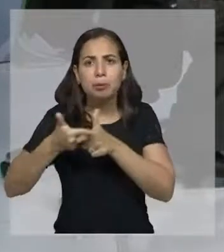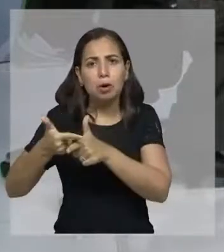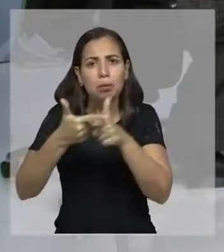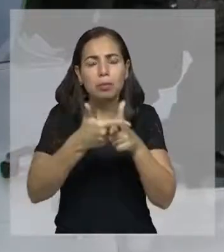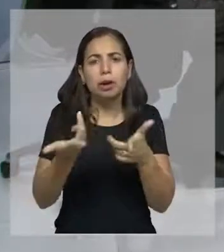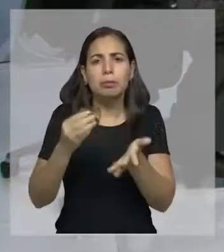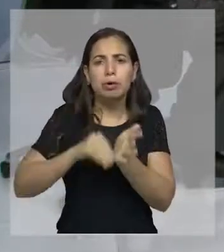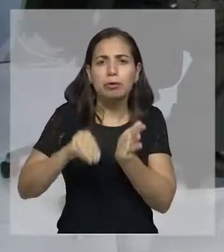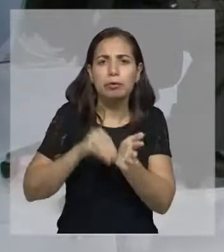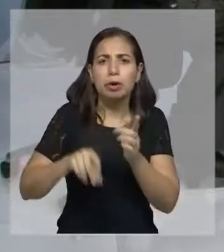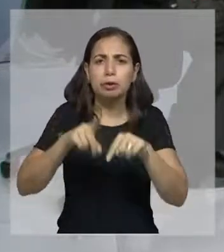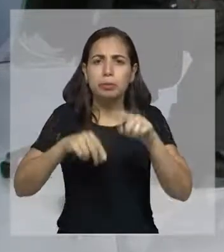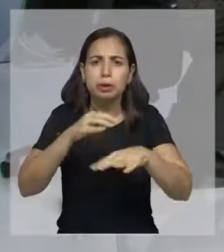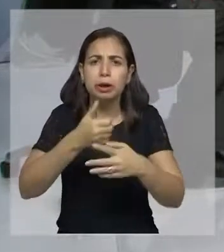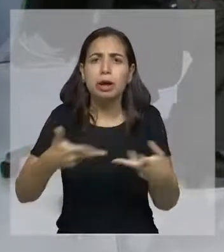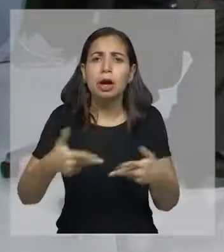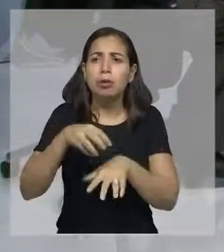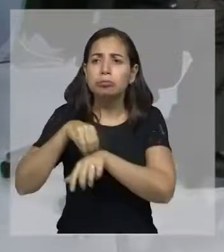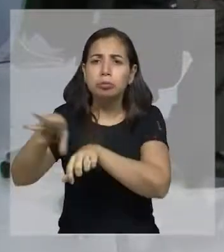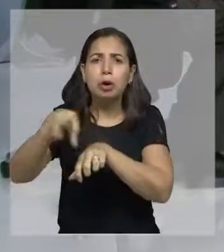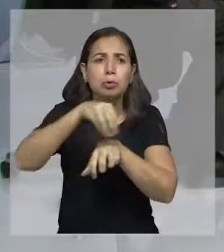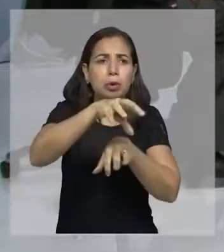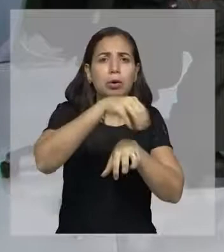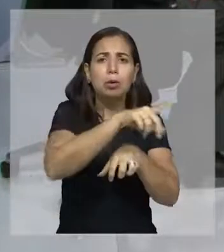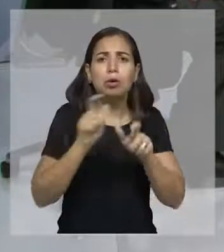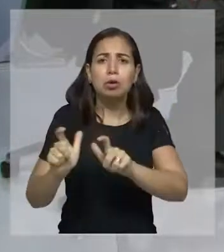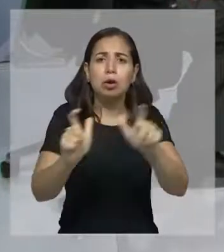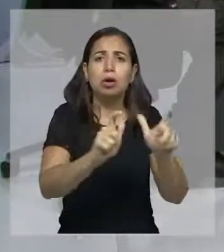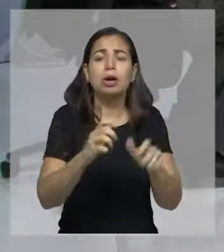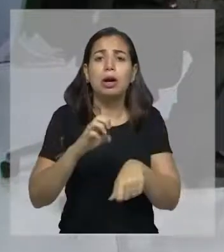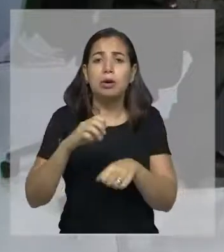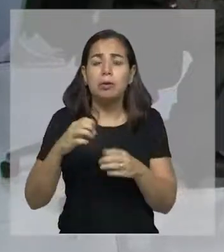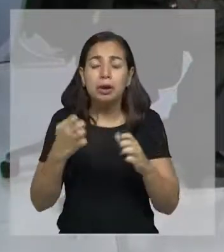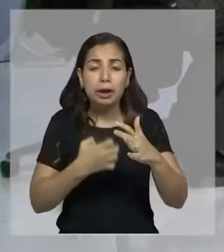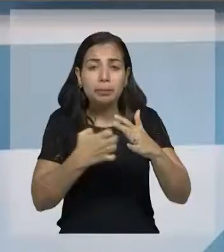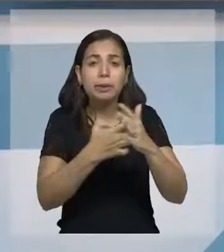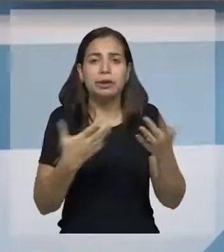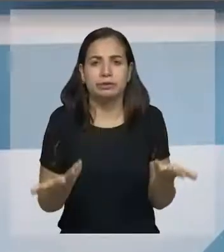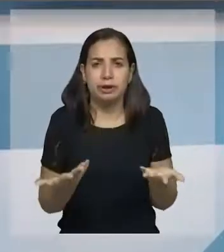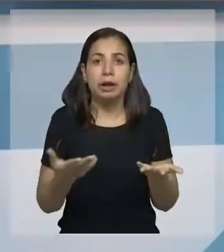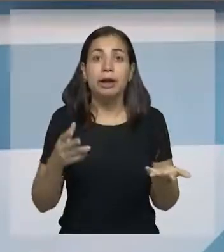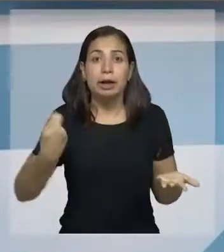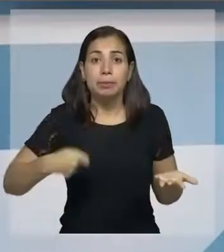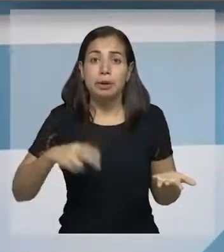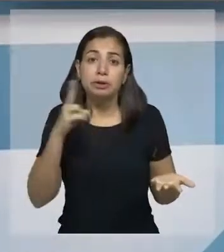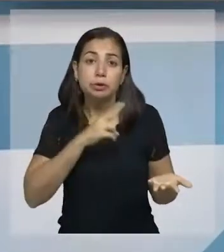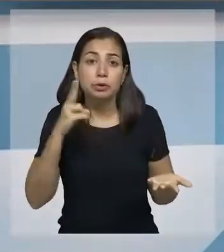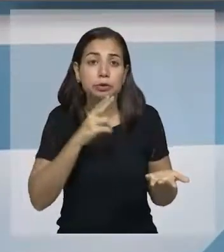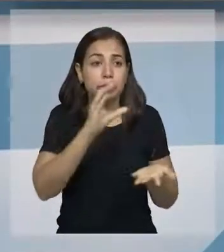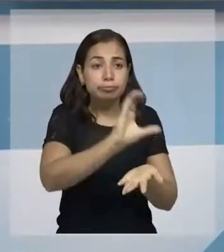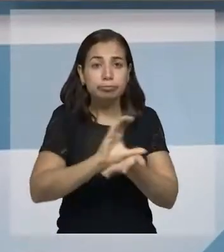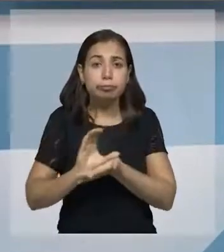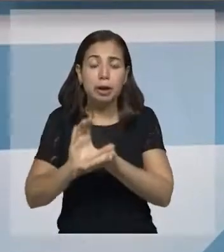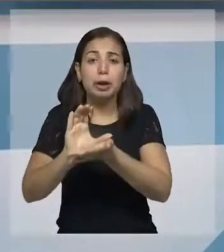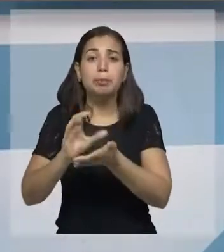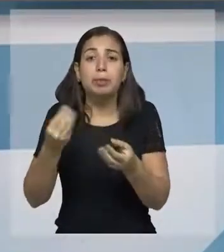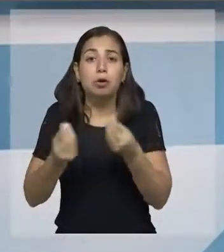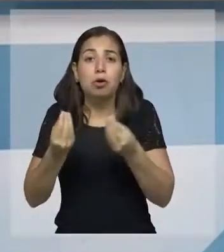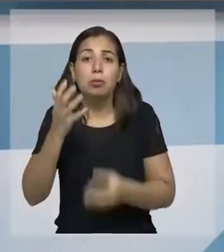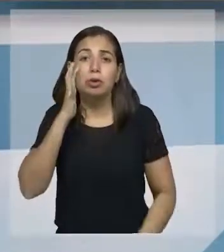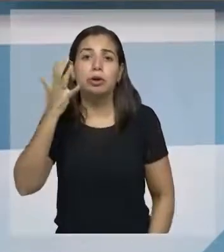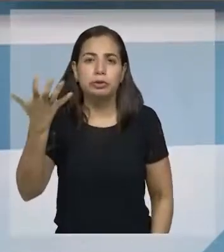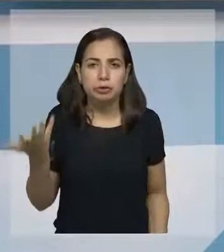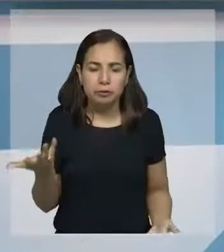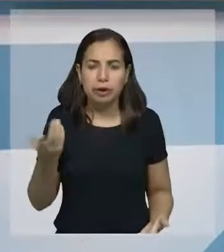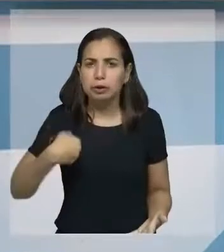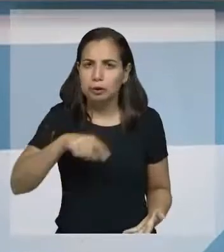a emergência de se retirar recursos de um lado para poder suprir outro. Não mensuramos ainda o prejuízo disso, pela falta de produção